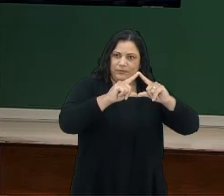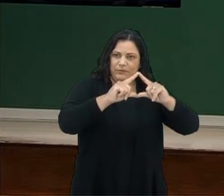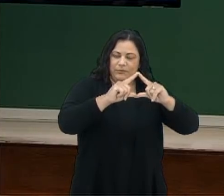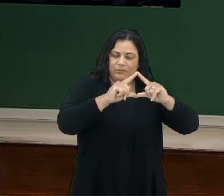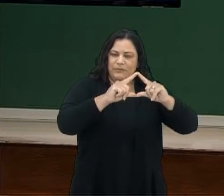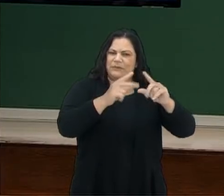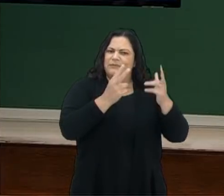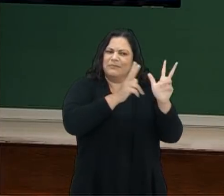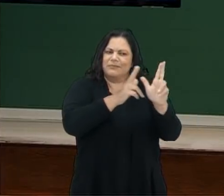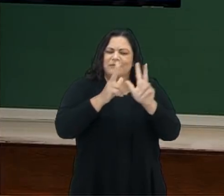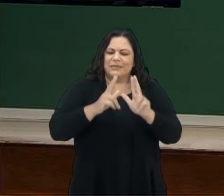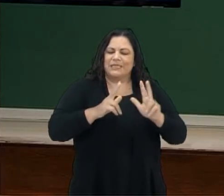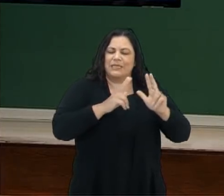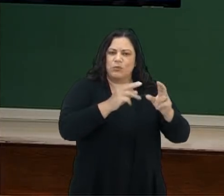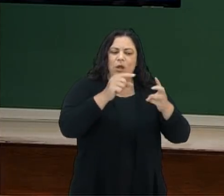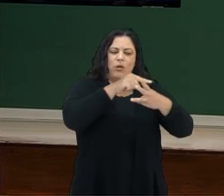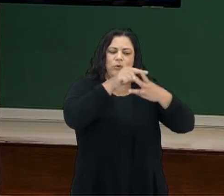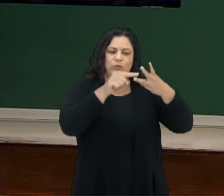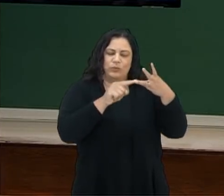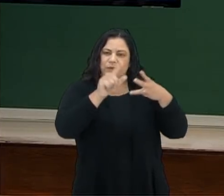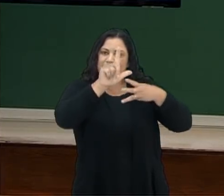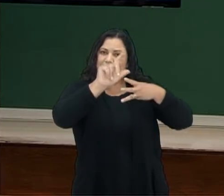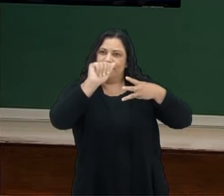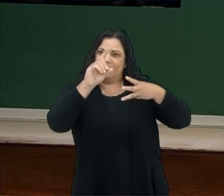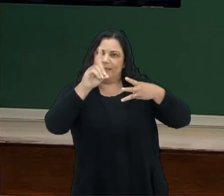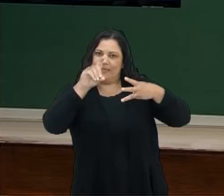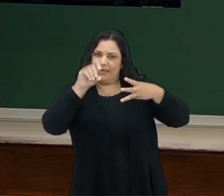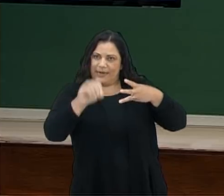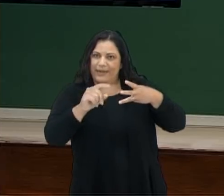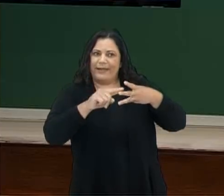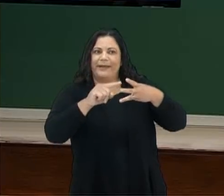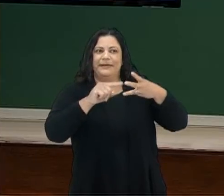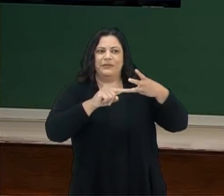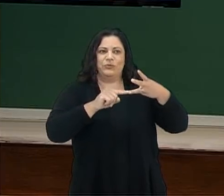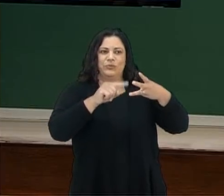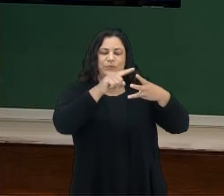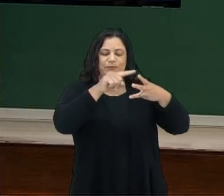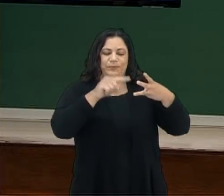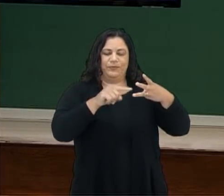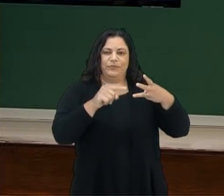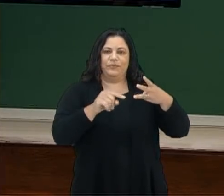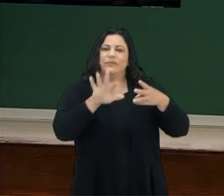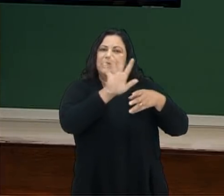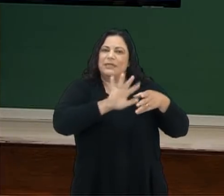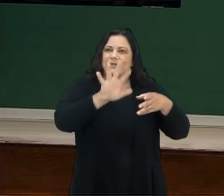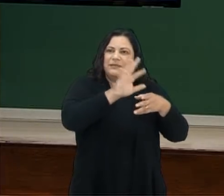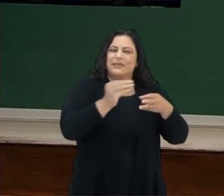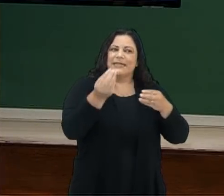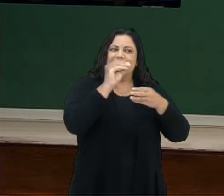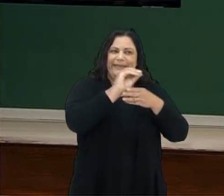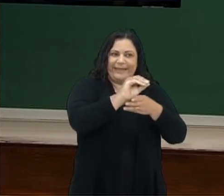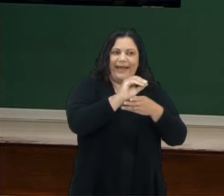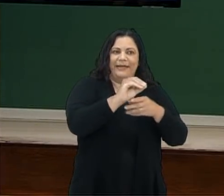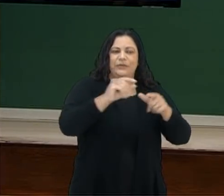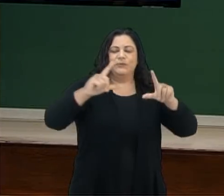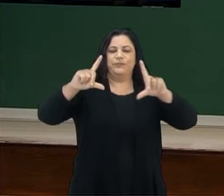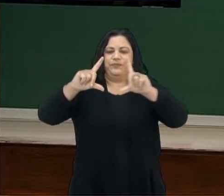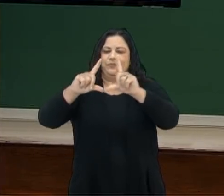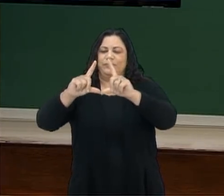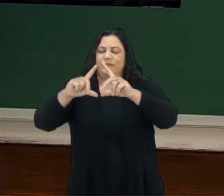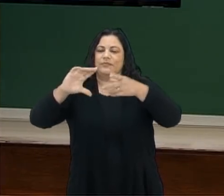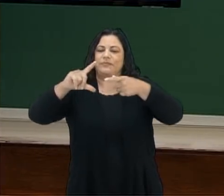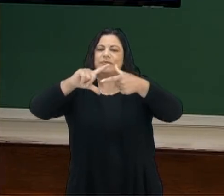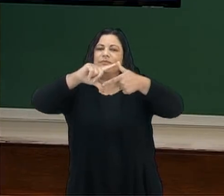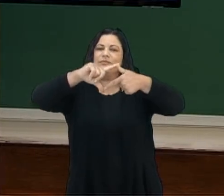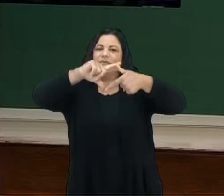todos os lados têm a mesma medida. Aqui os lados são diferentes, aqui os ângulos internos são diferentes. Mesmo que os lados fossem iguais, nós